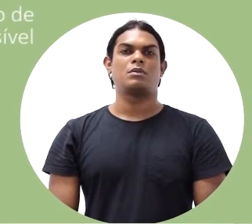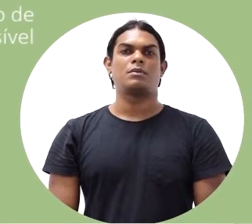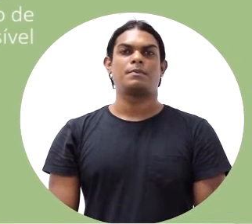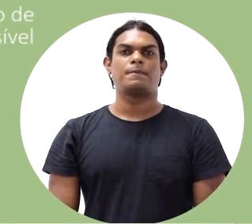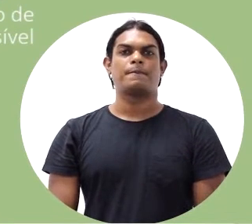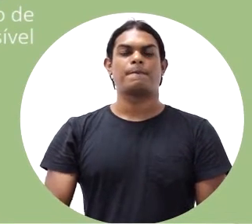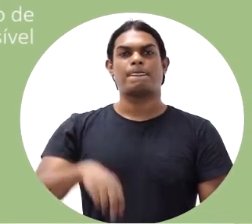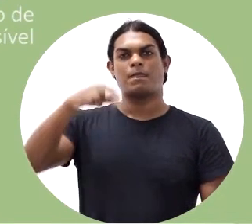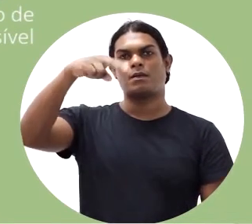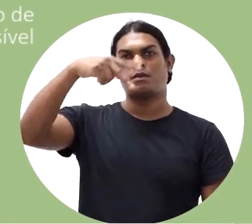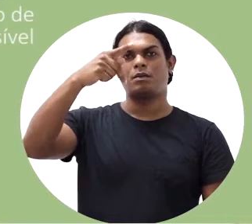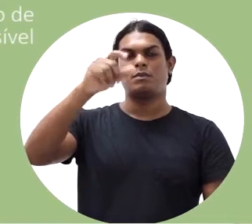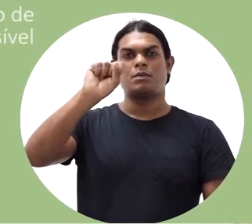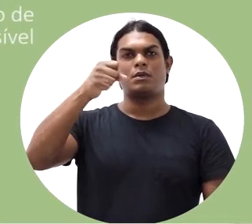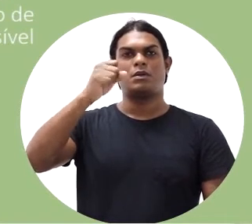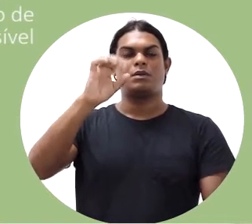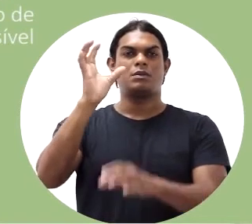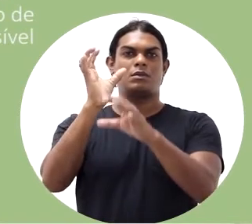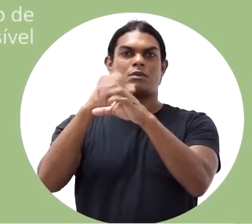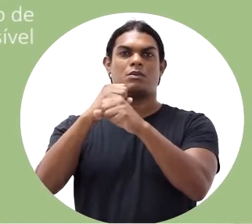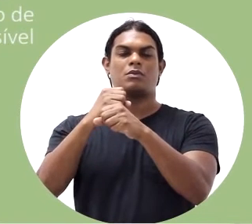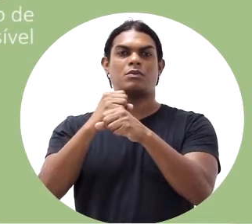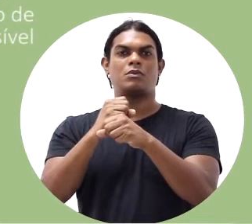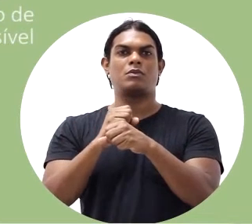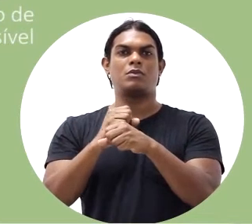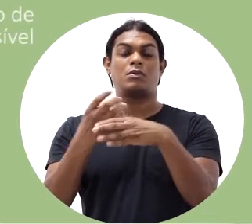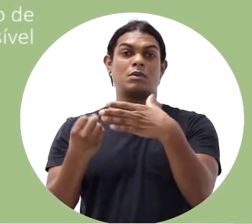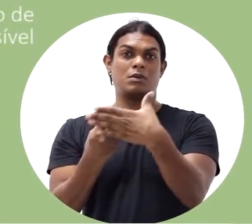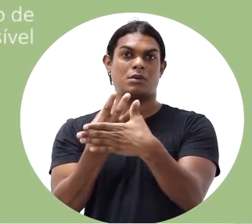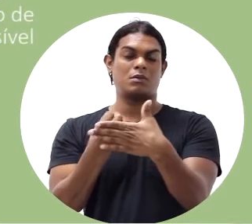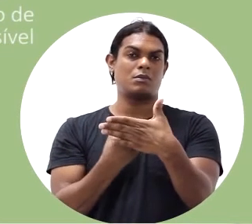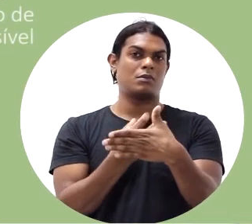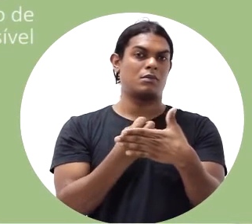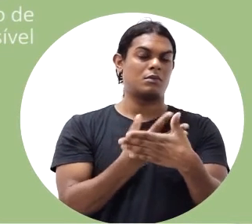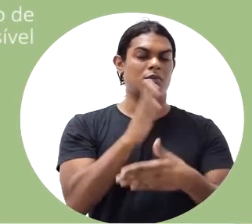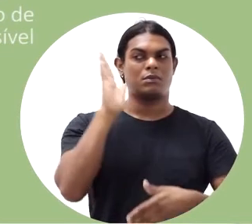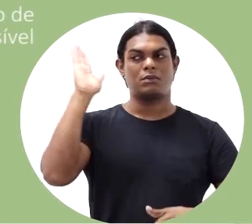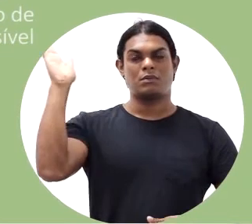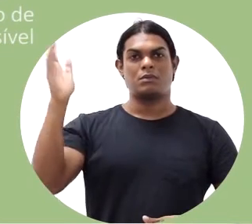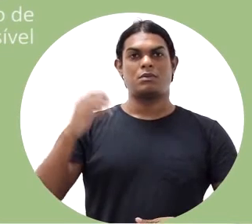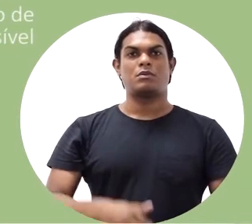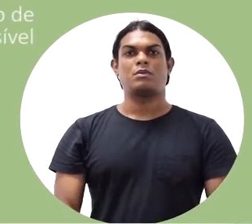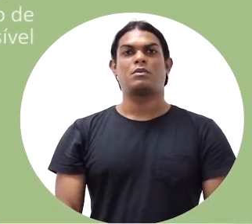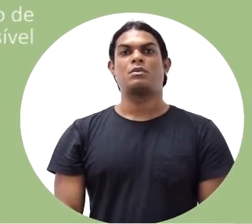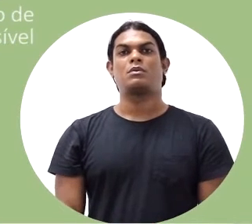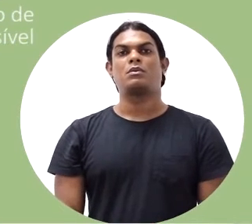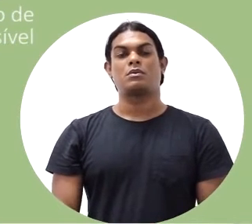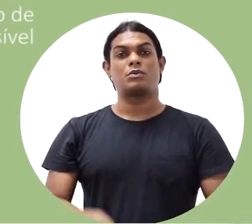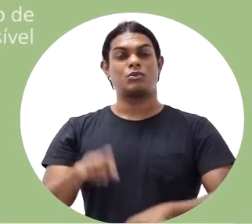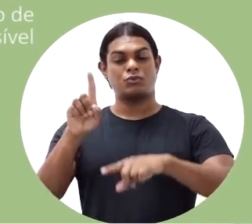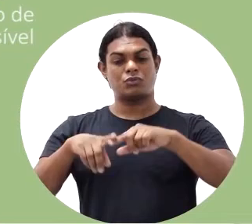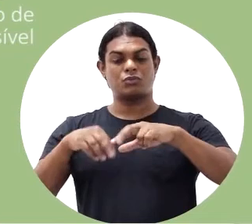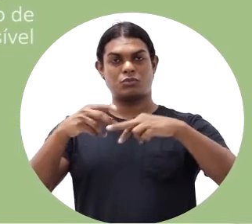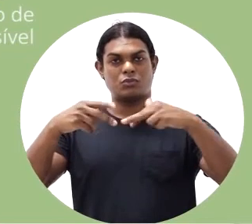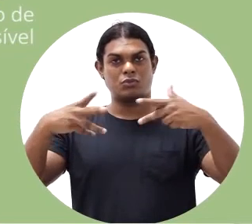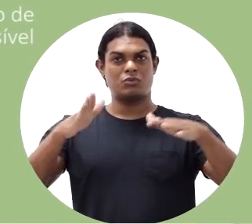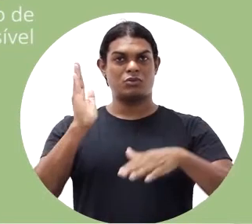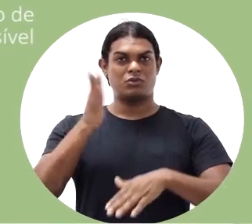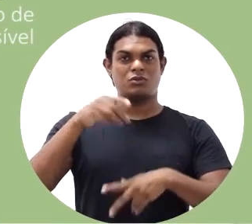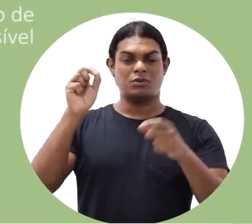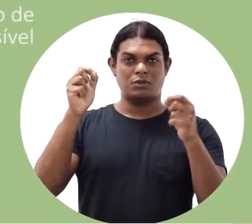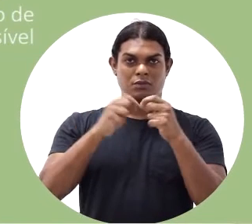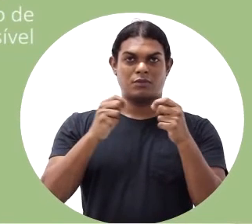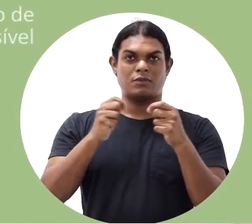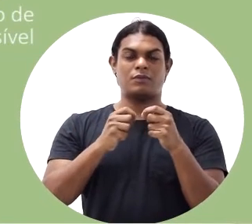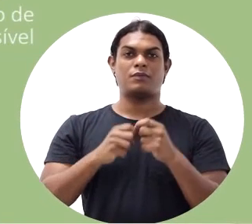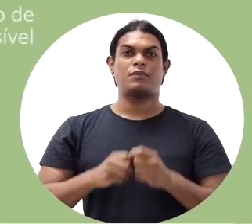O MPS calcula a produção para itens de demanda independente, ou seja, são os produtos acabados.